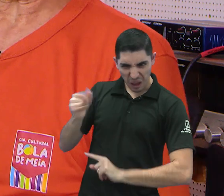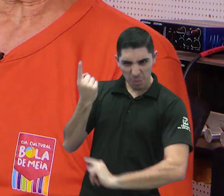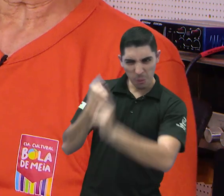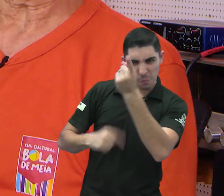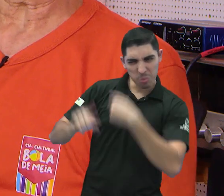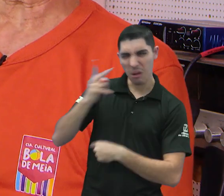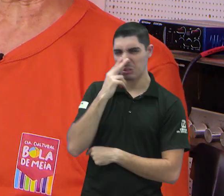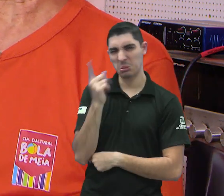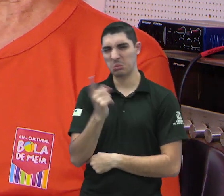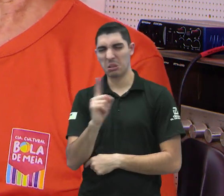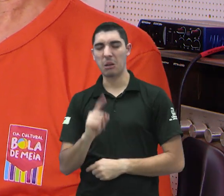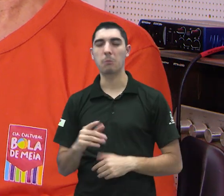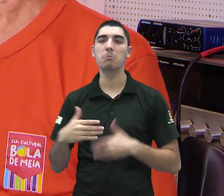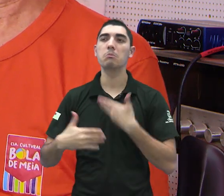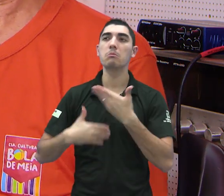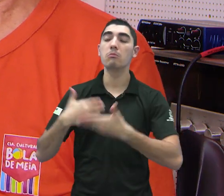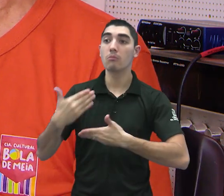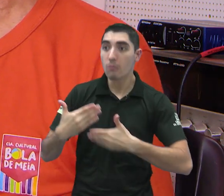essa